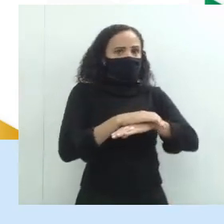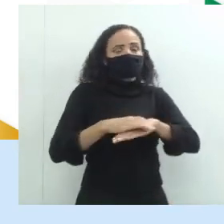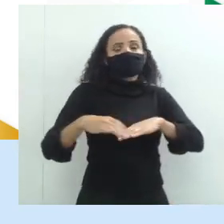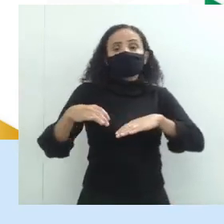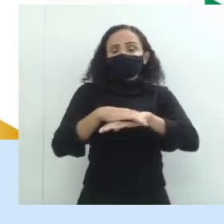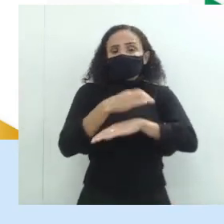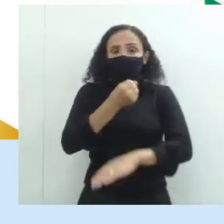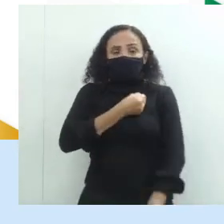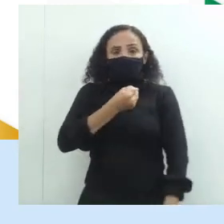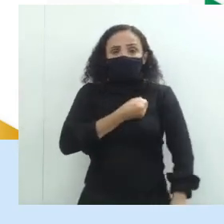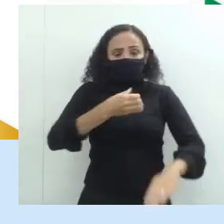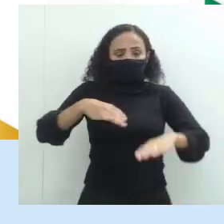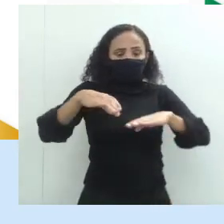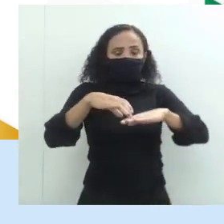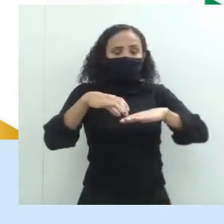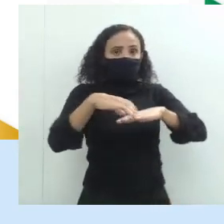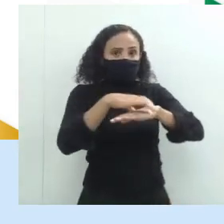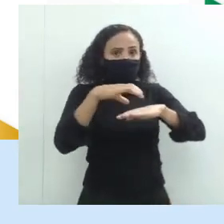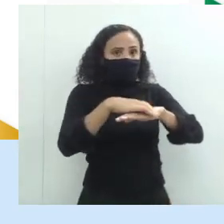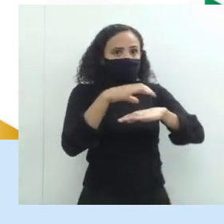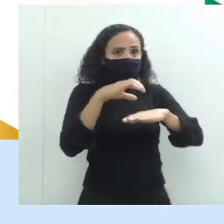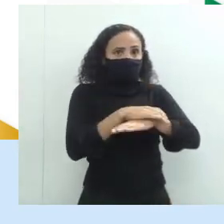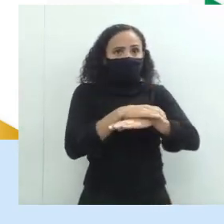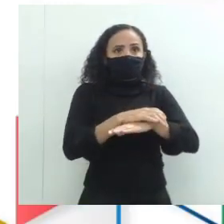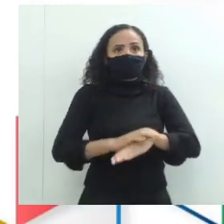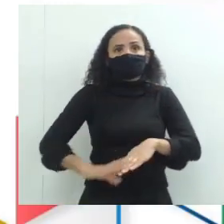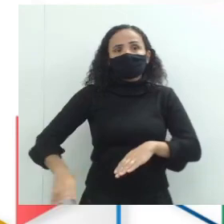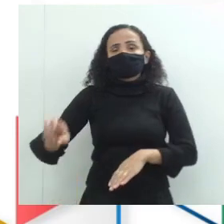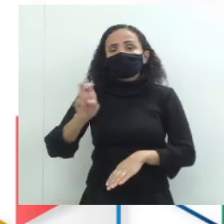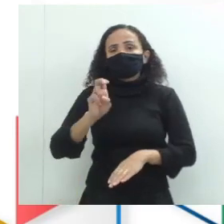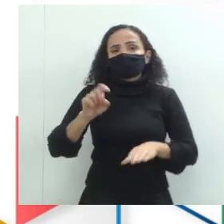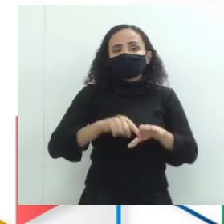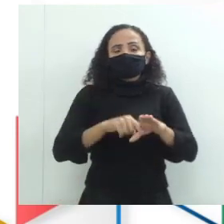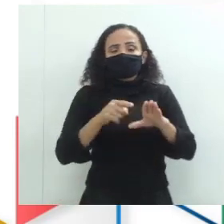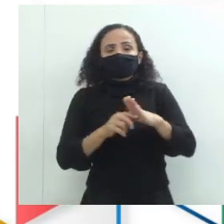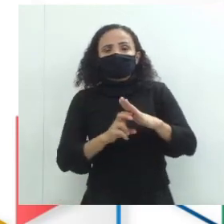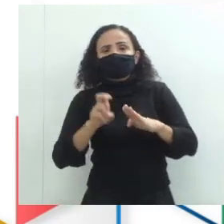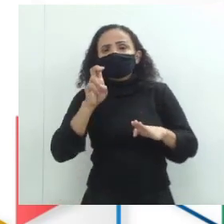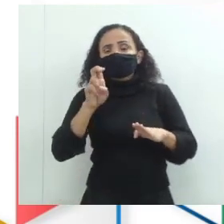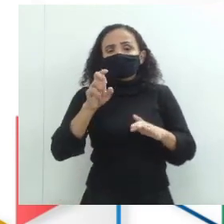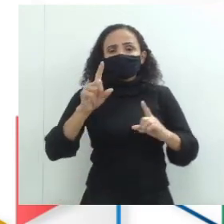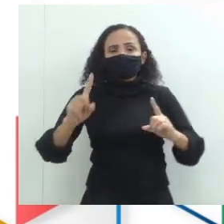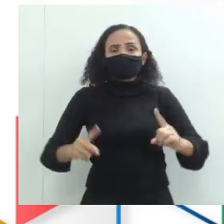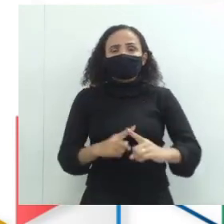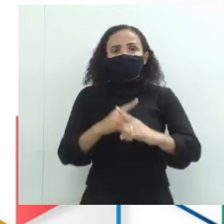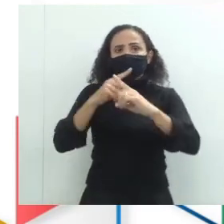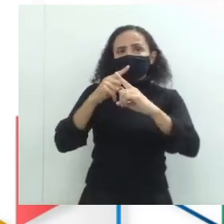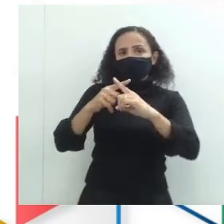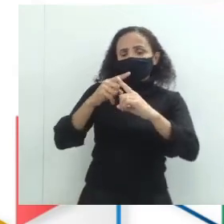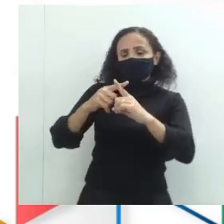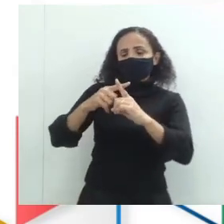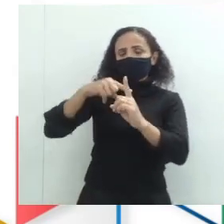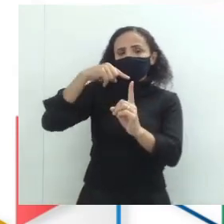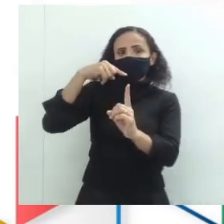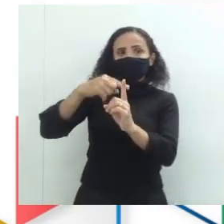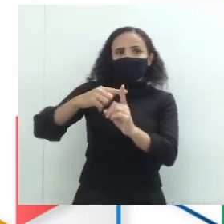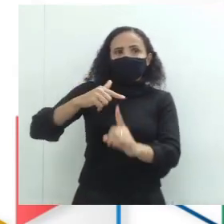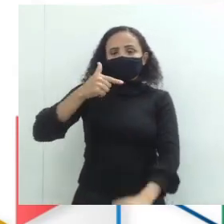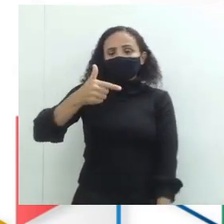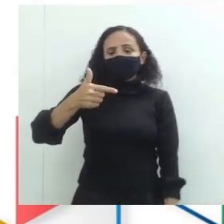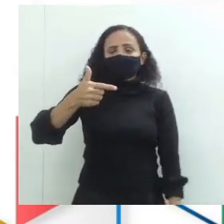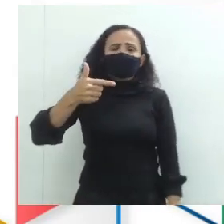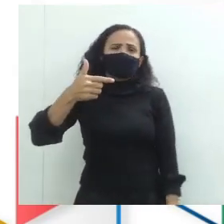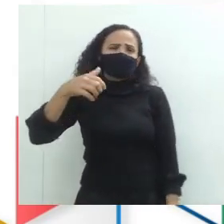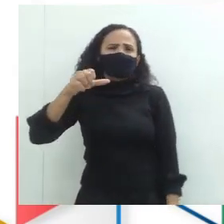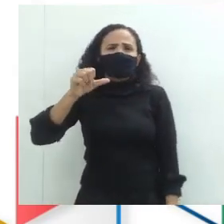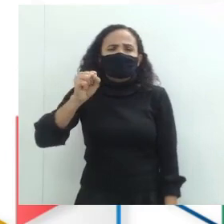número do calçado é igual a 5 vezes o tamanho do seu pé, mais 28, que é a idade